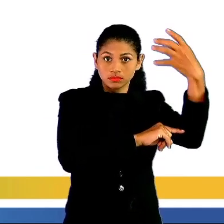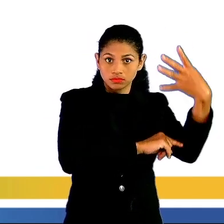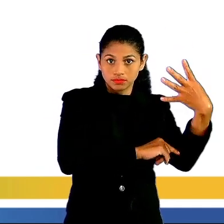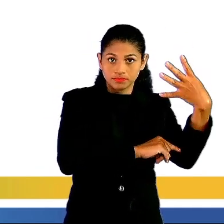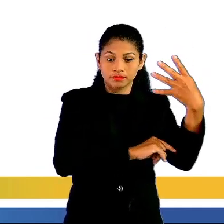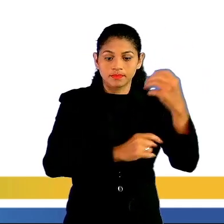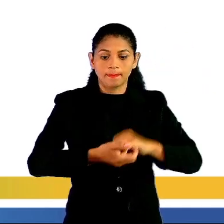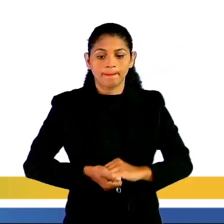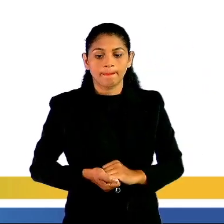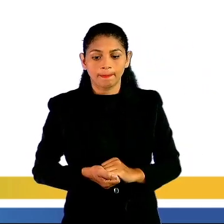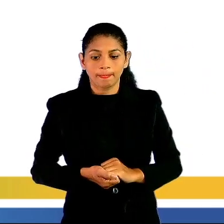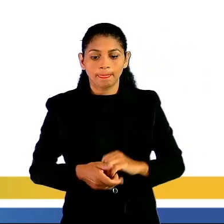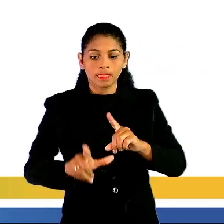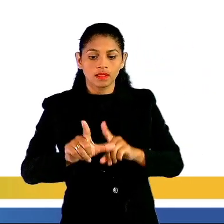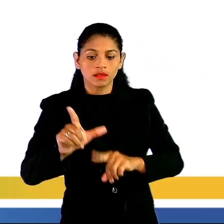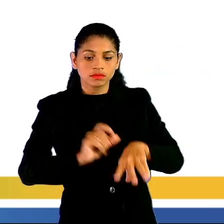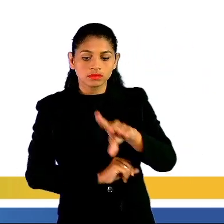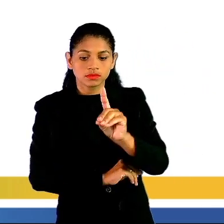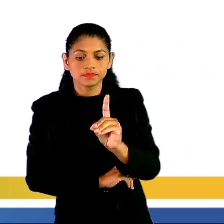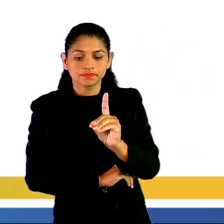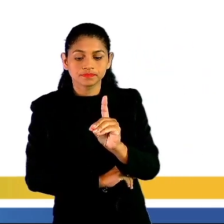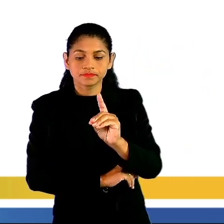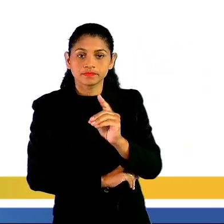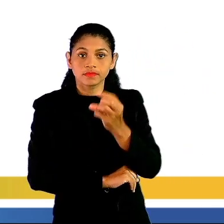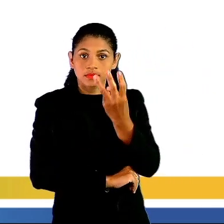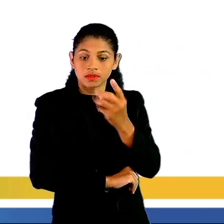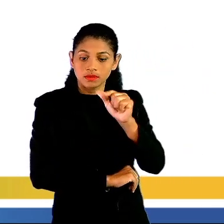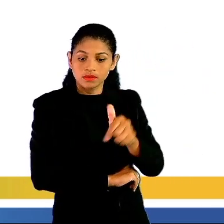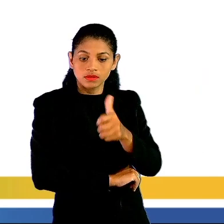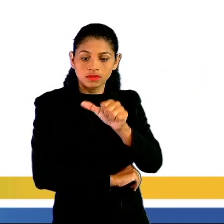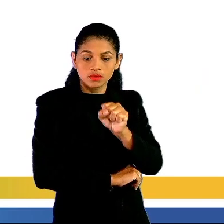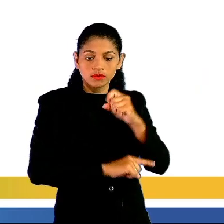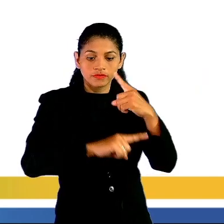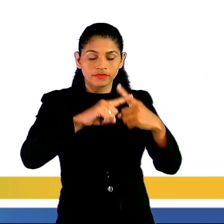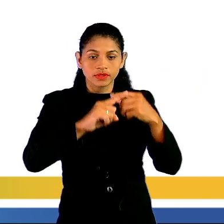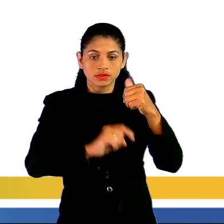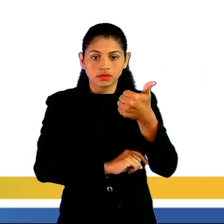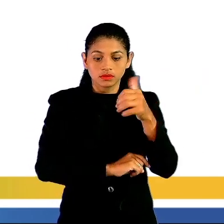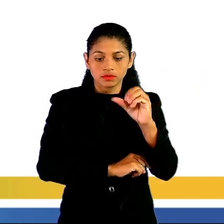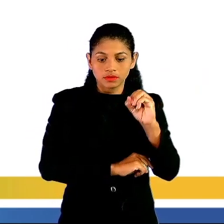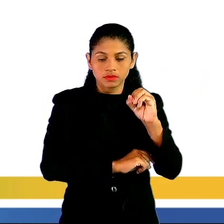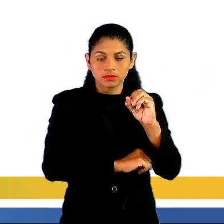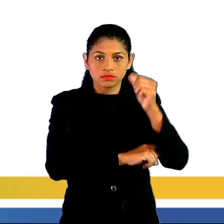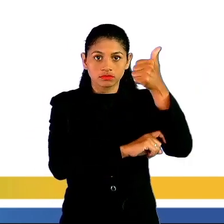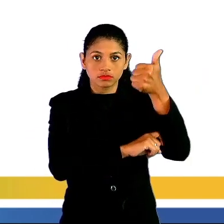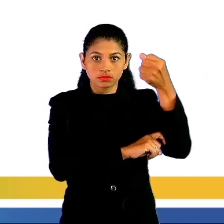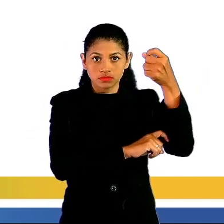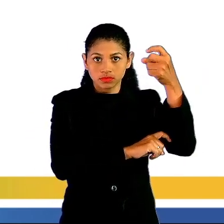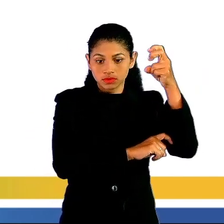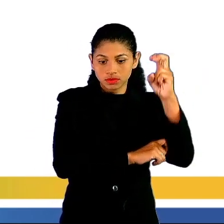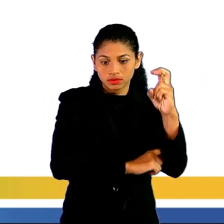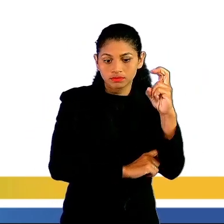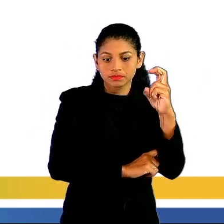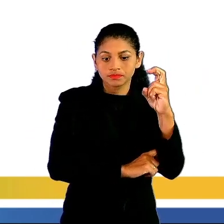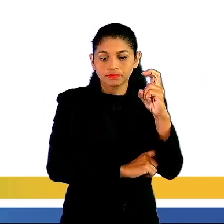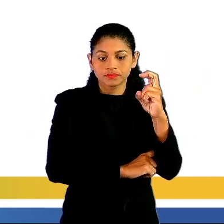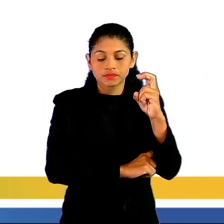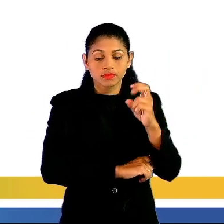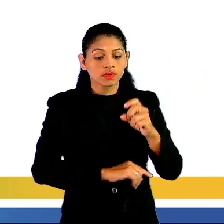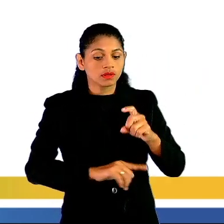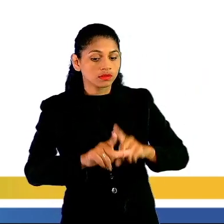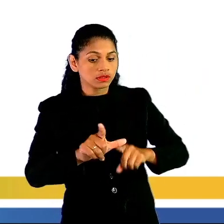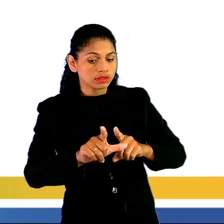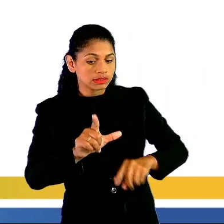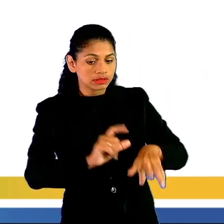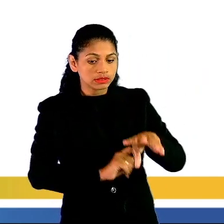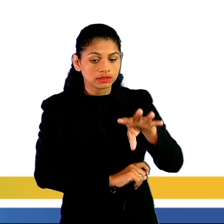potência, alternativa D, 3,8 vezes 10 elevado à 15ª potência e